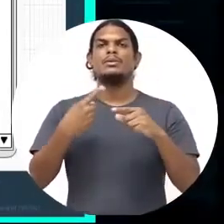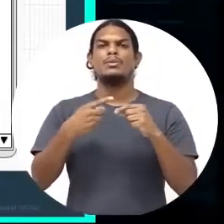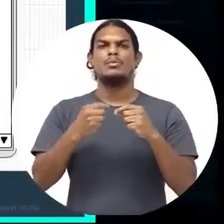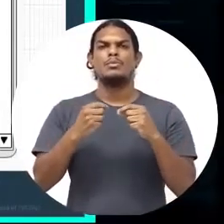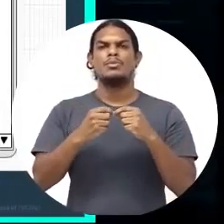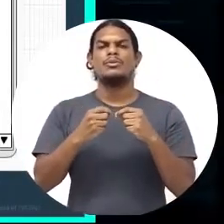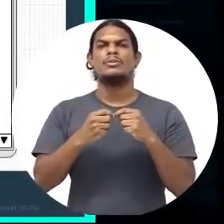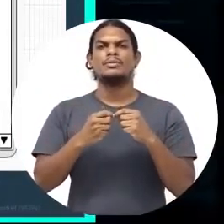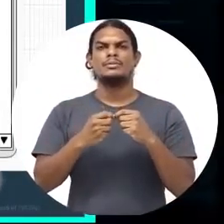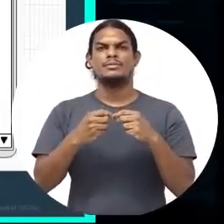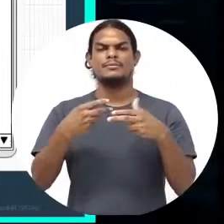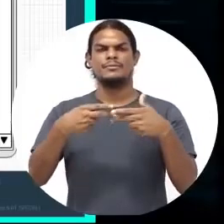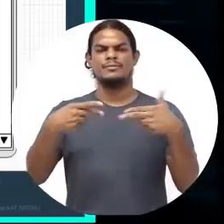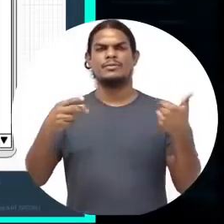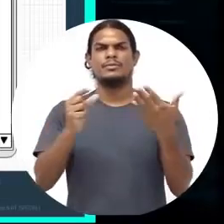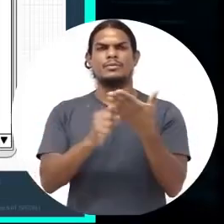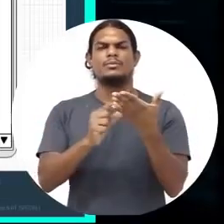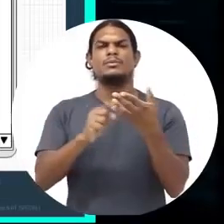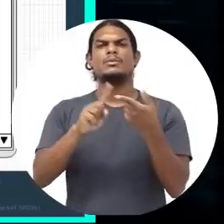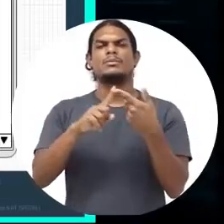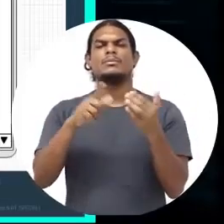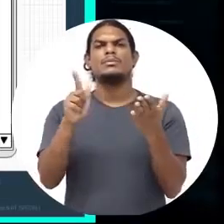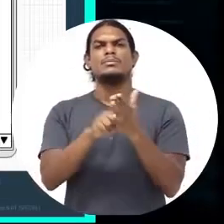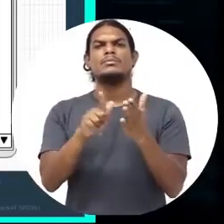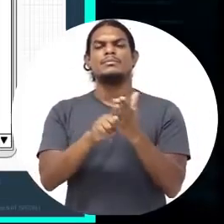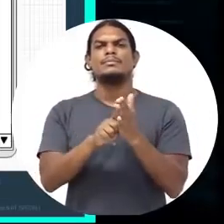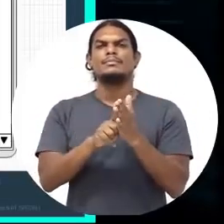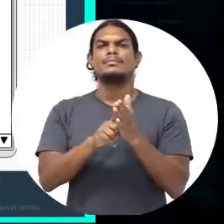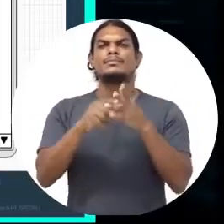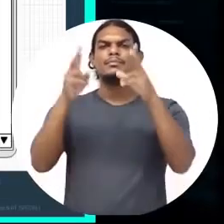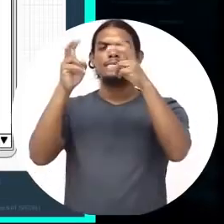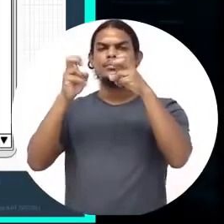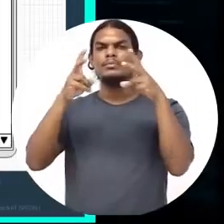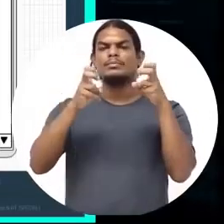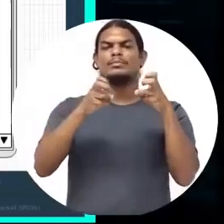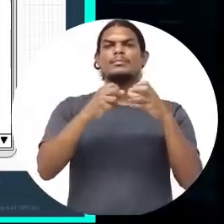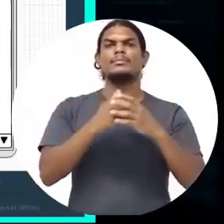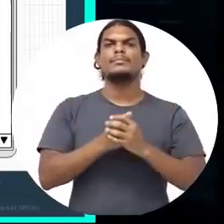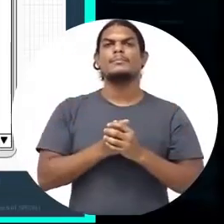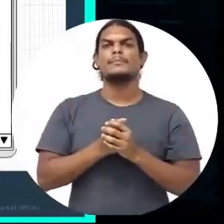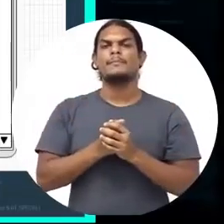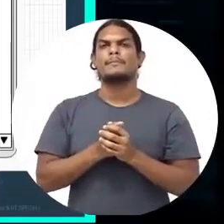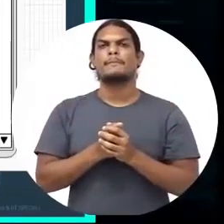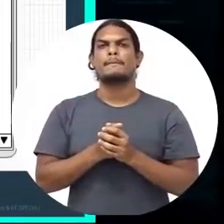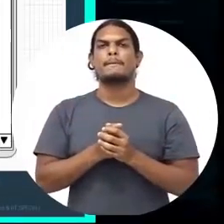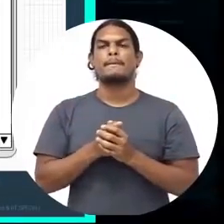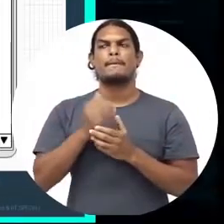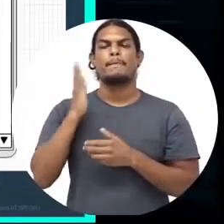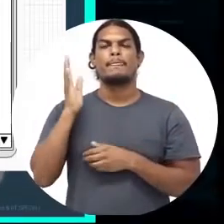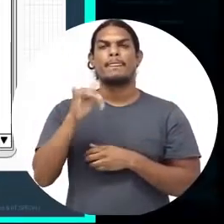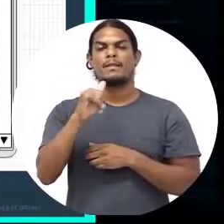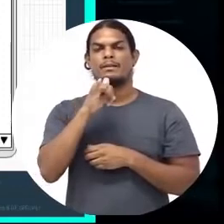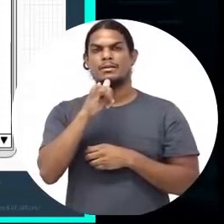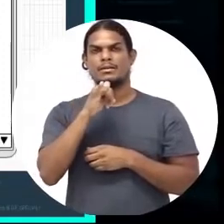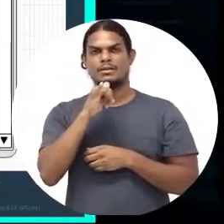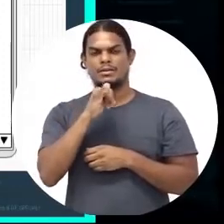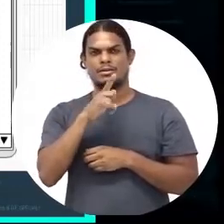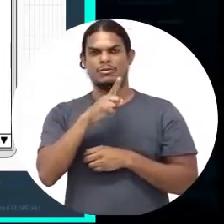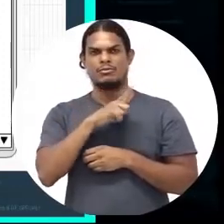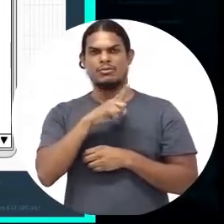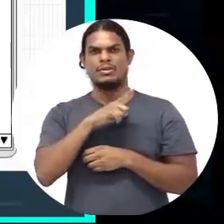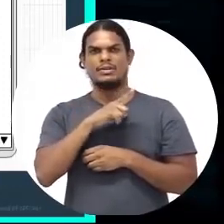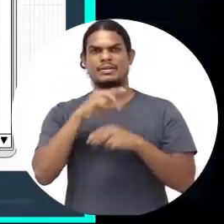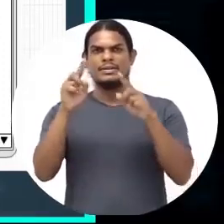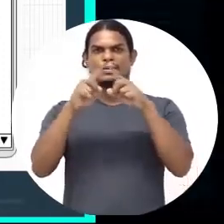por um pedaço de papel. Observe que nessa estrutura sugerida, a gente vai ter